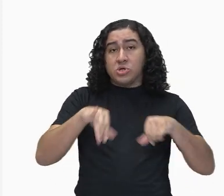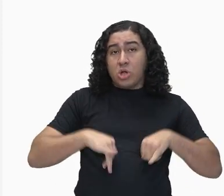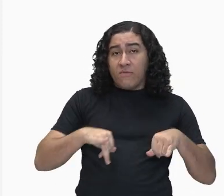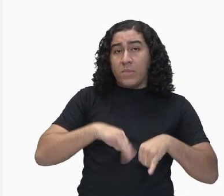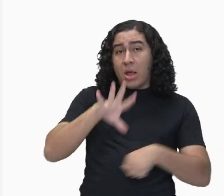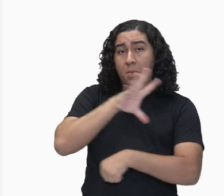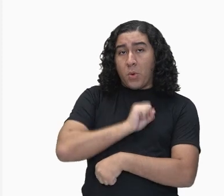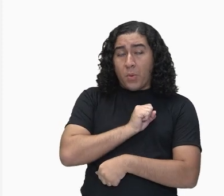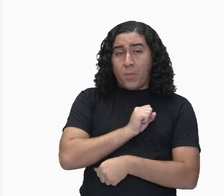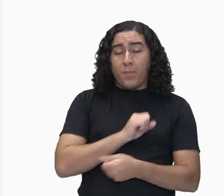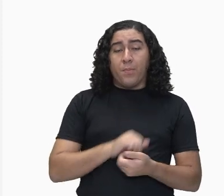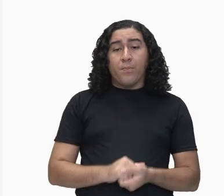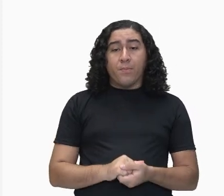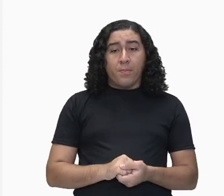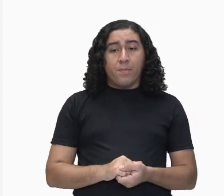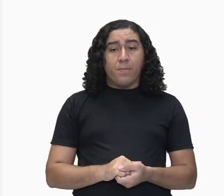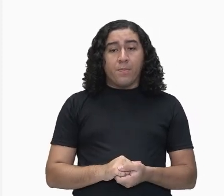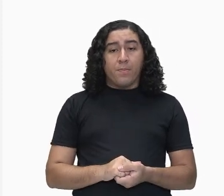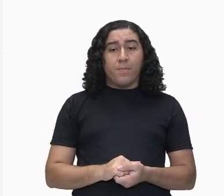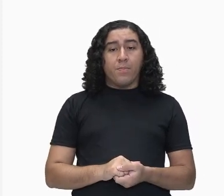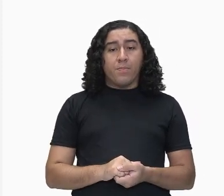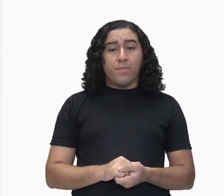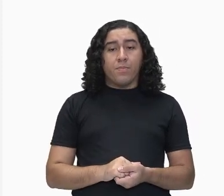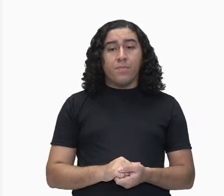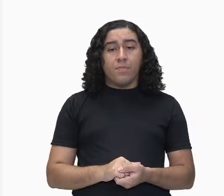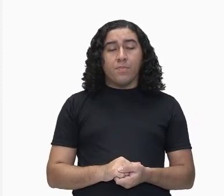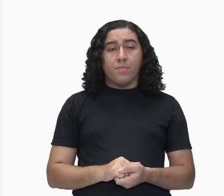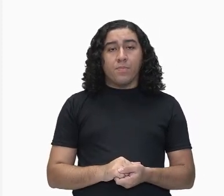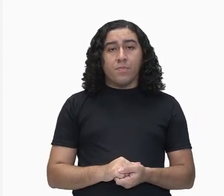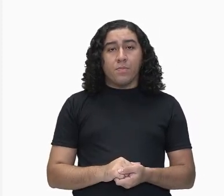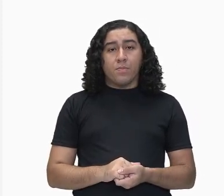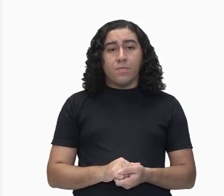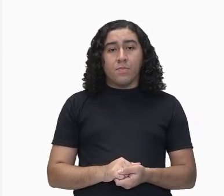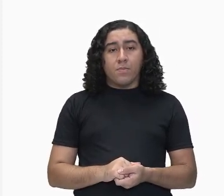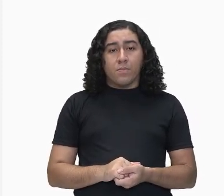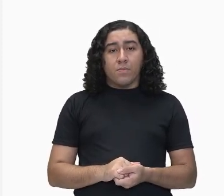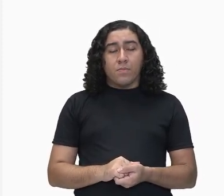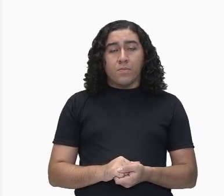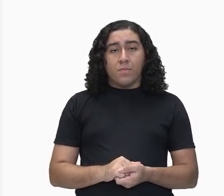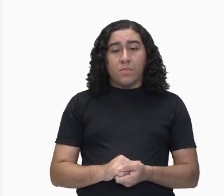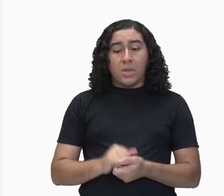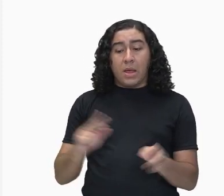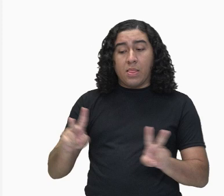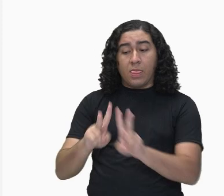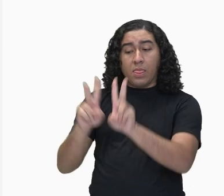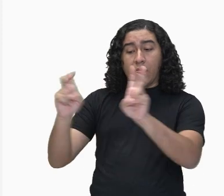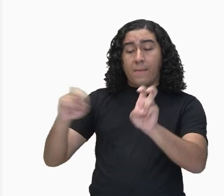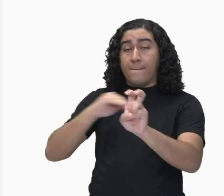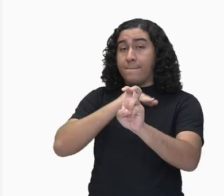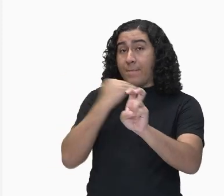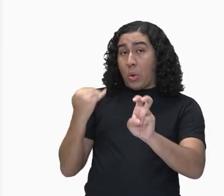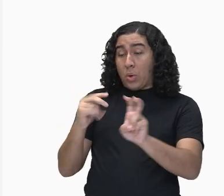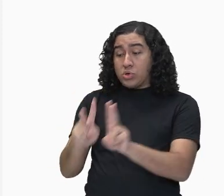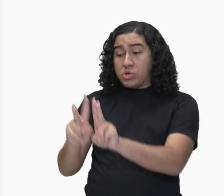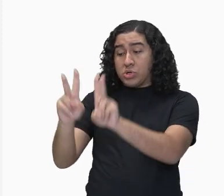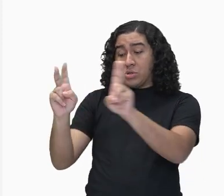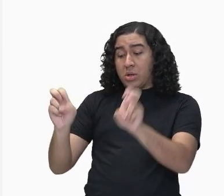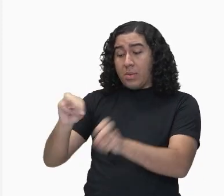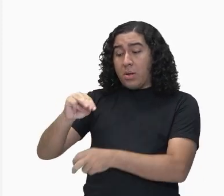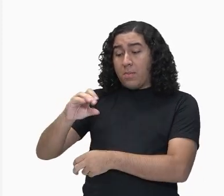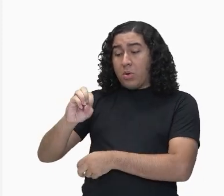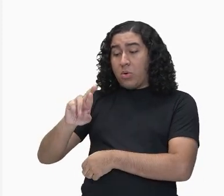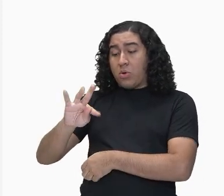para eles, por que eles destacam a morte? A morte, ela vem, né, para acabar com